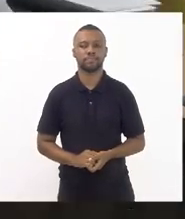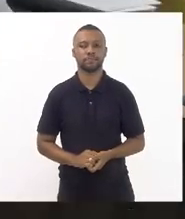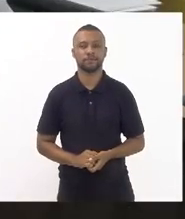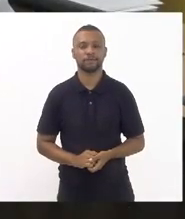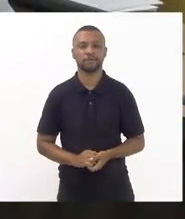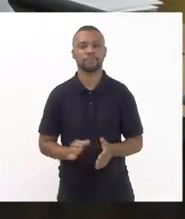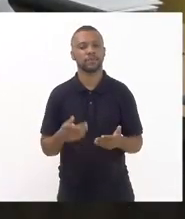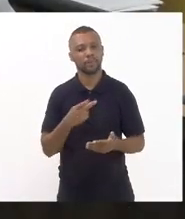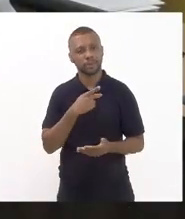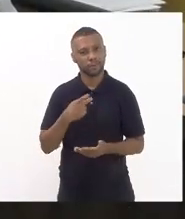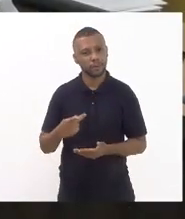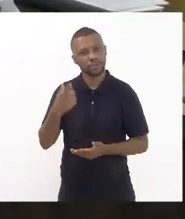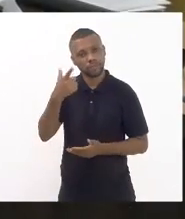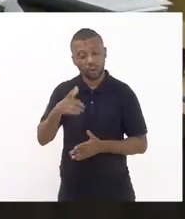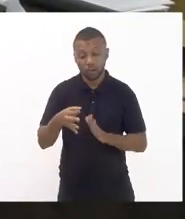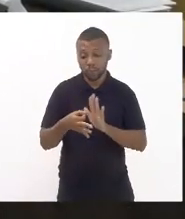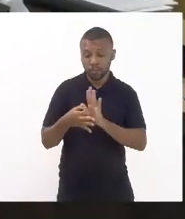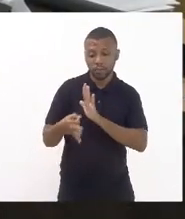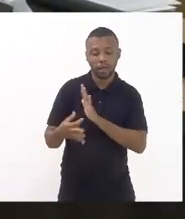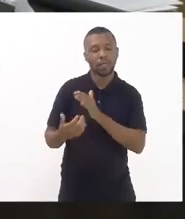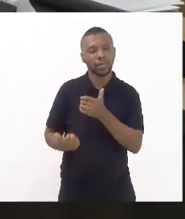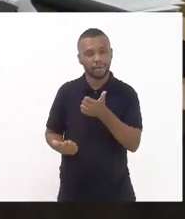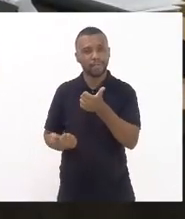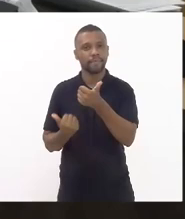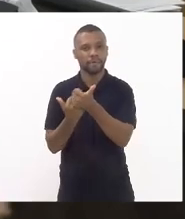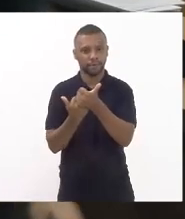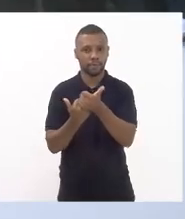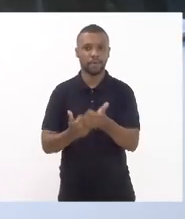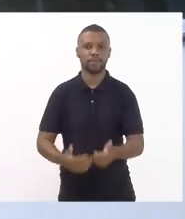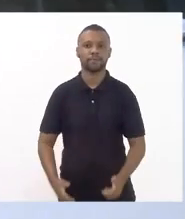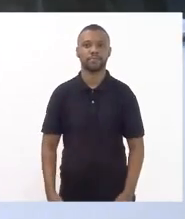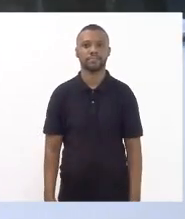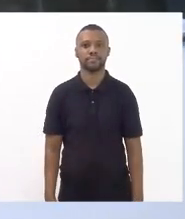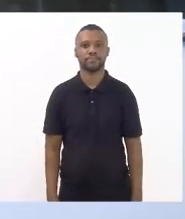Senhor presidente, mais uma vez o parecer é favorável.